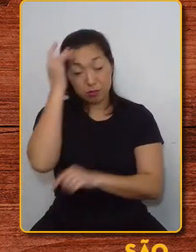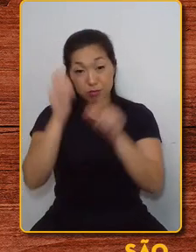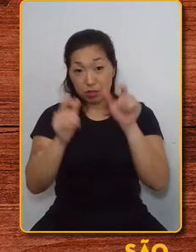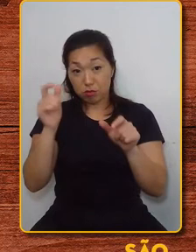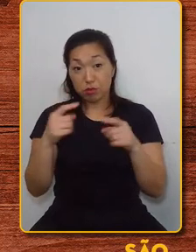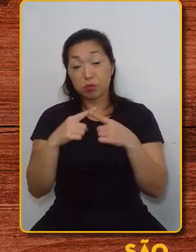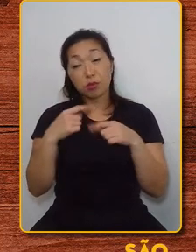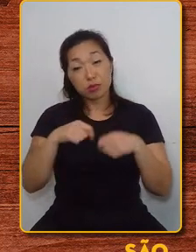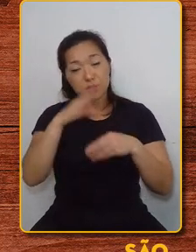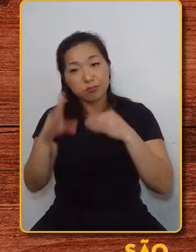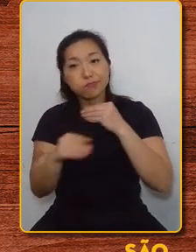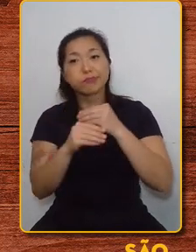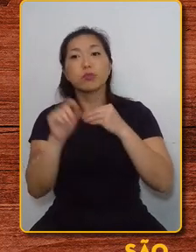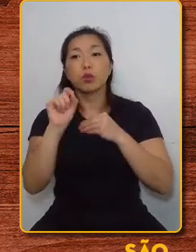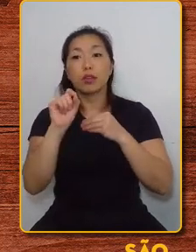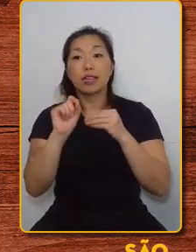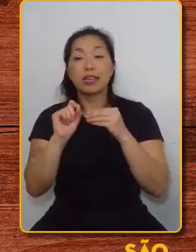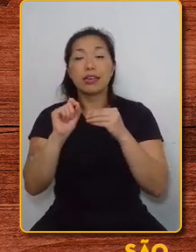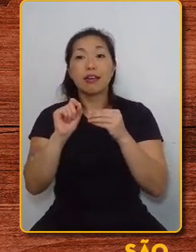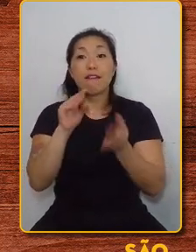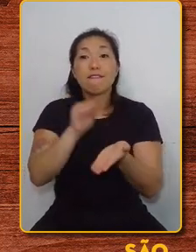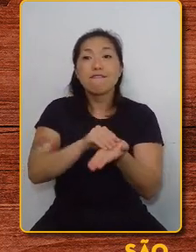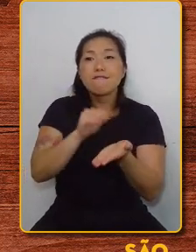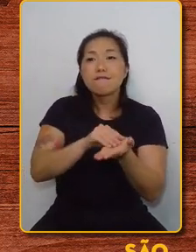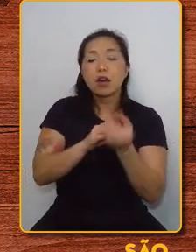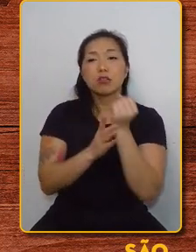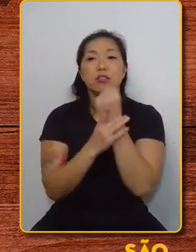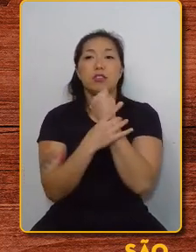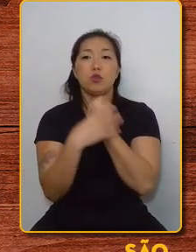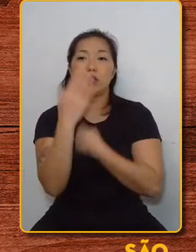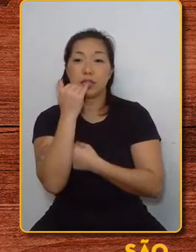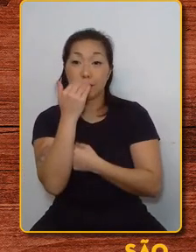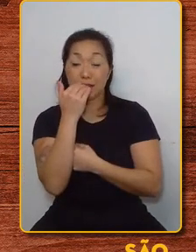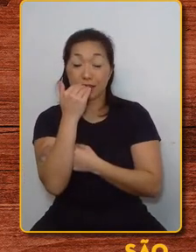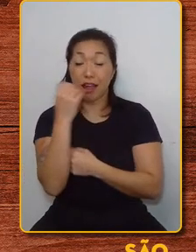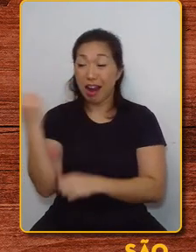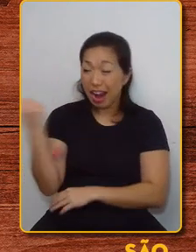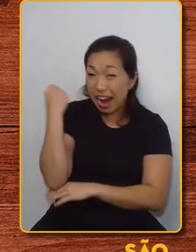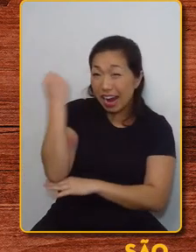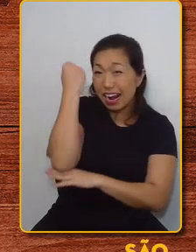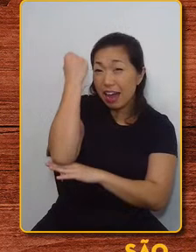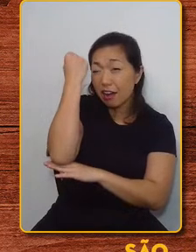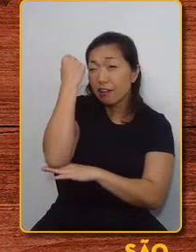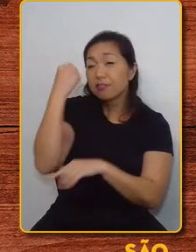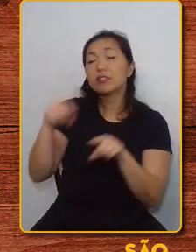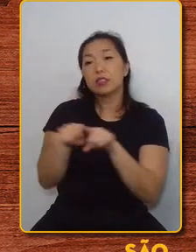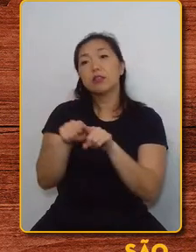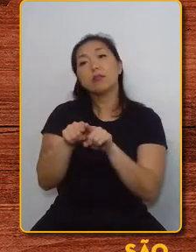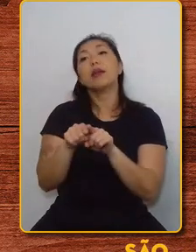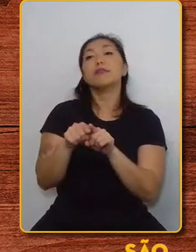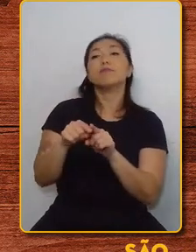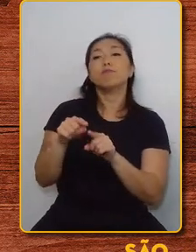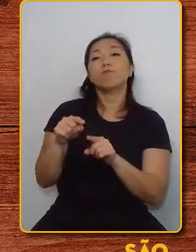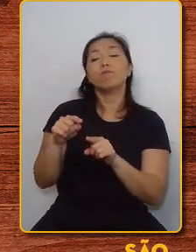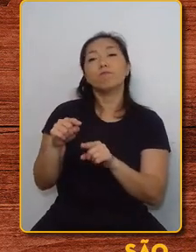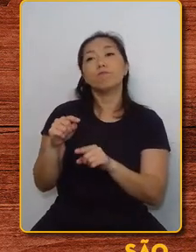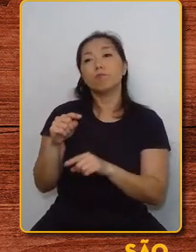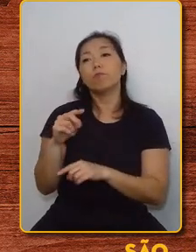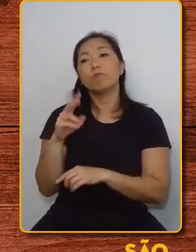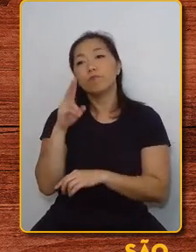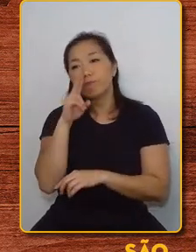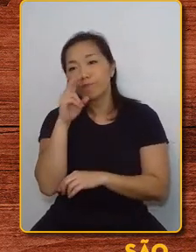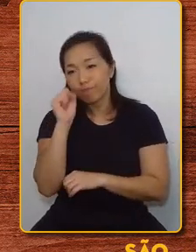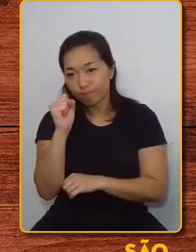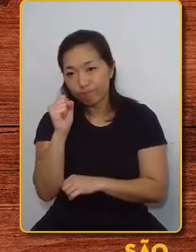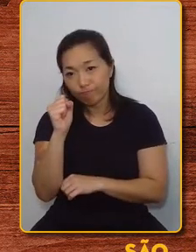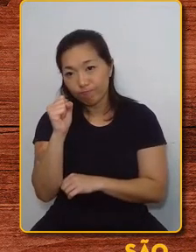alimentar grave com a moderada. Quem está em insegurança alimentar moderada também não está comendo o suficiente.